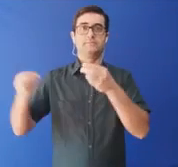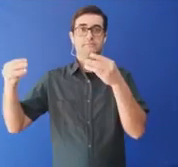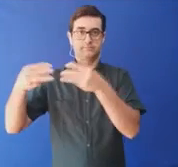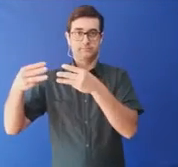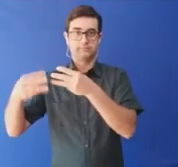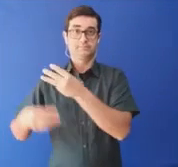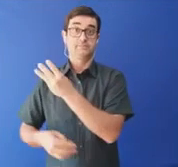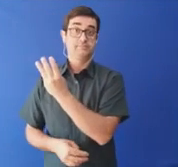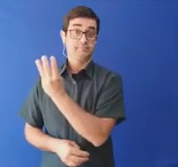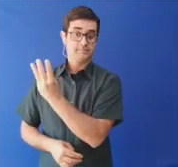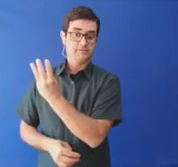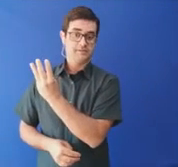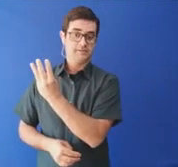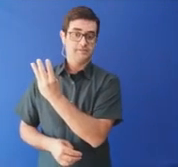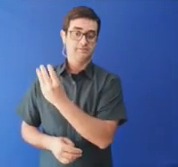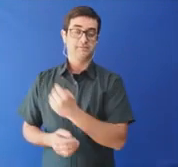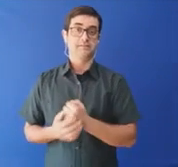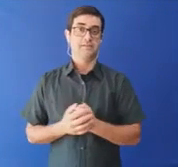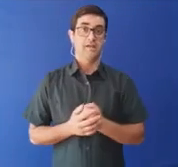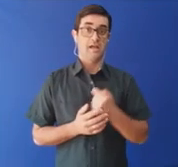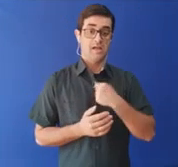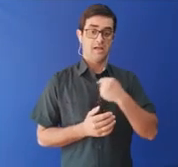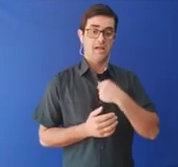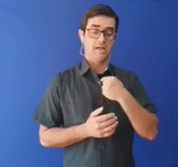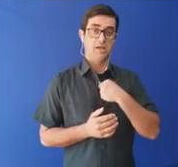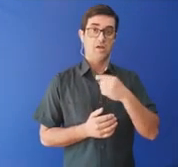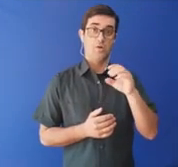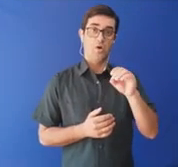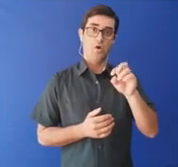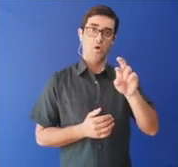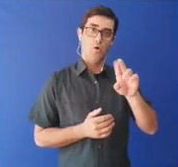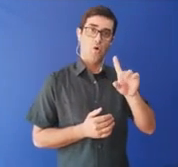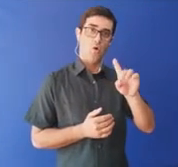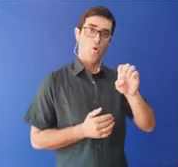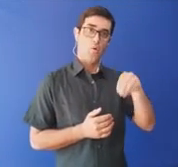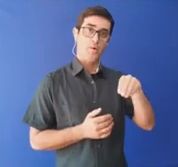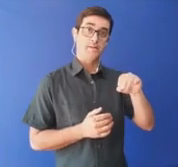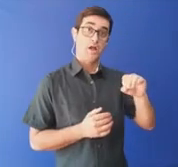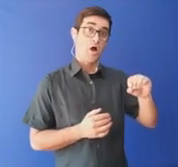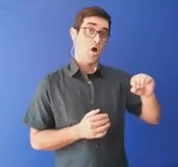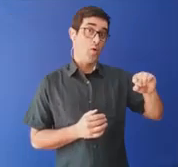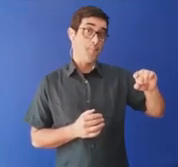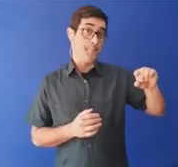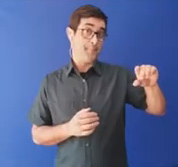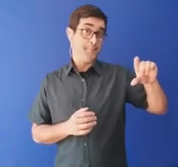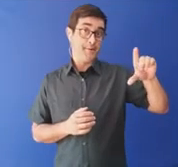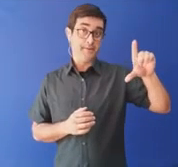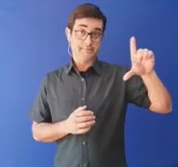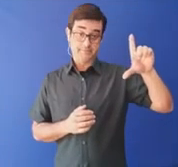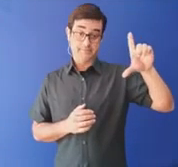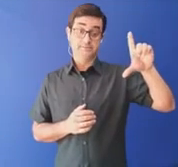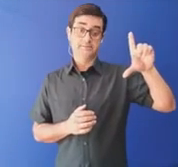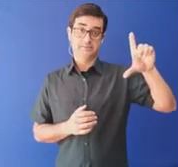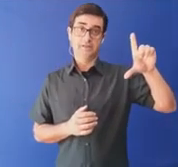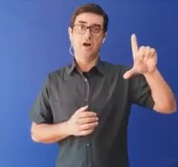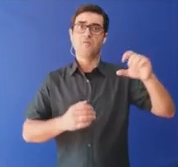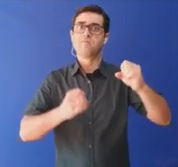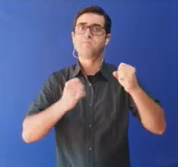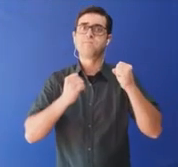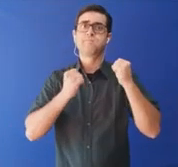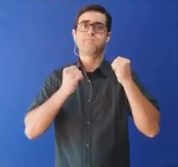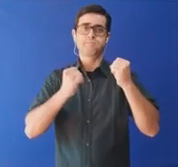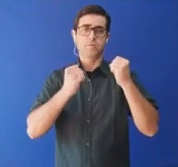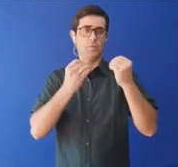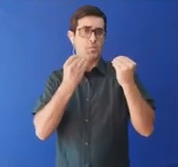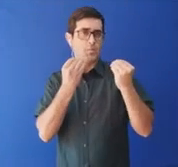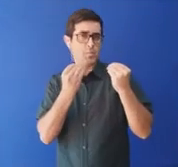ordem 2, ordem 3. Conforme eu aumento a ordem da ligação, eu aumento a